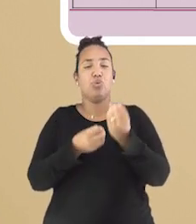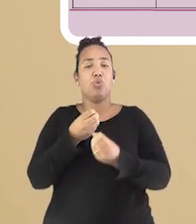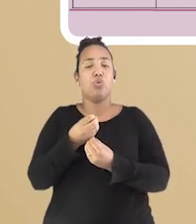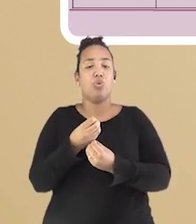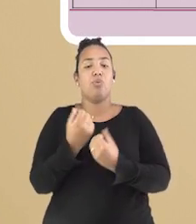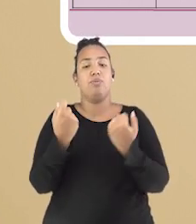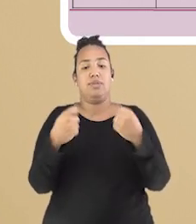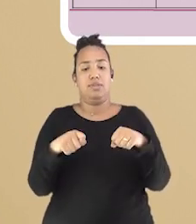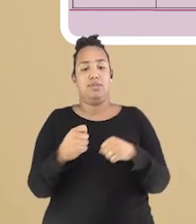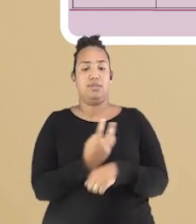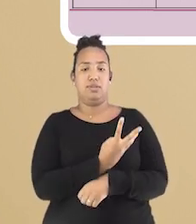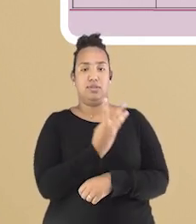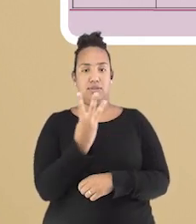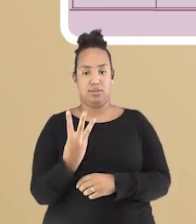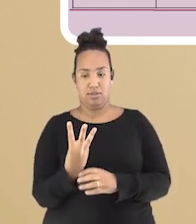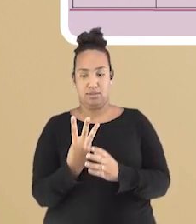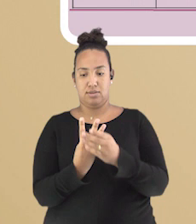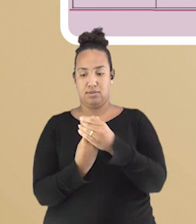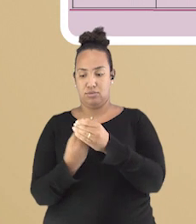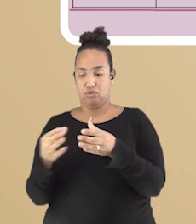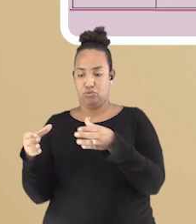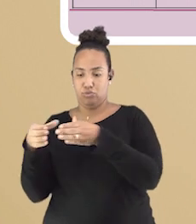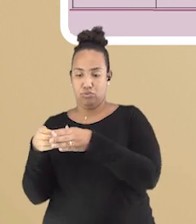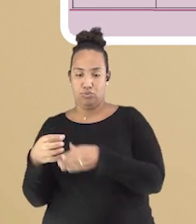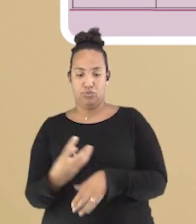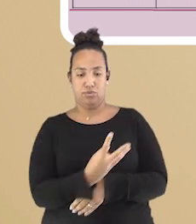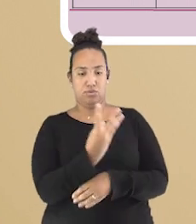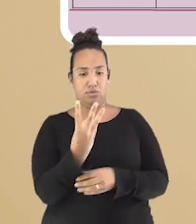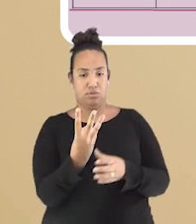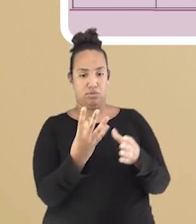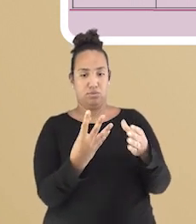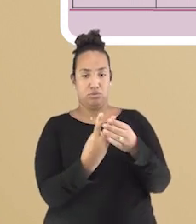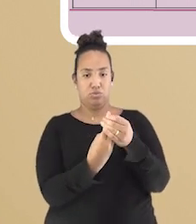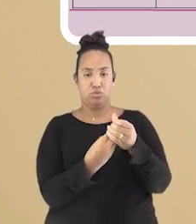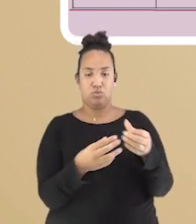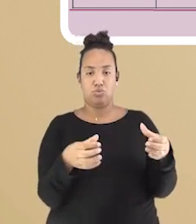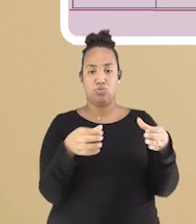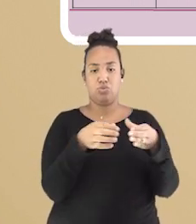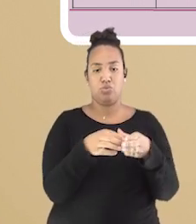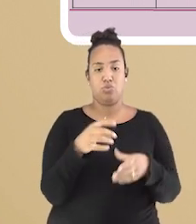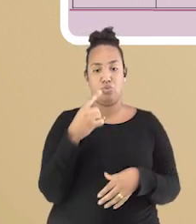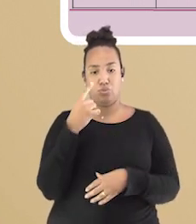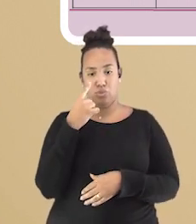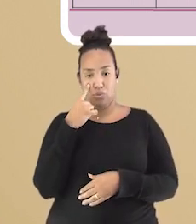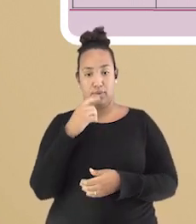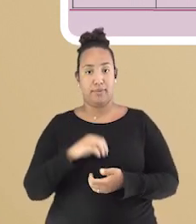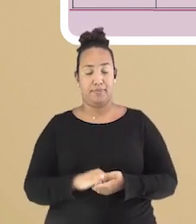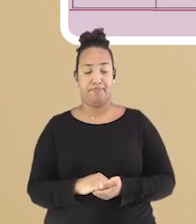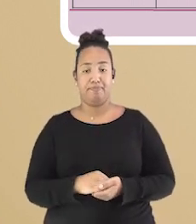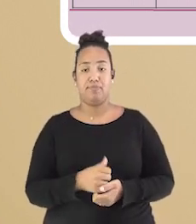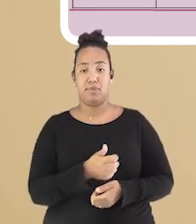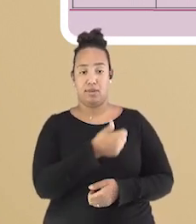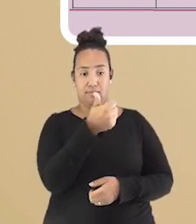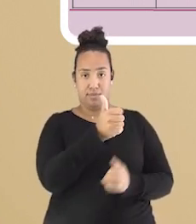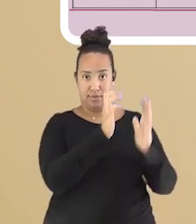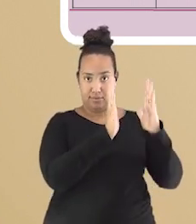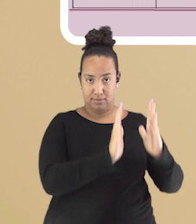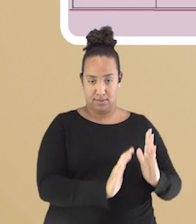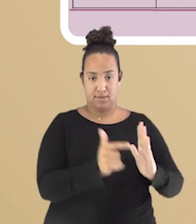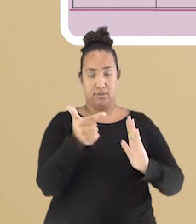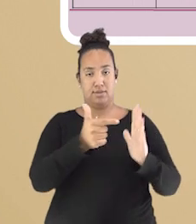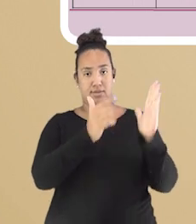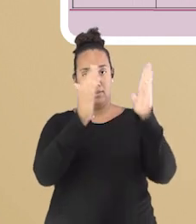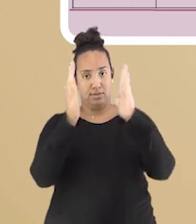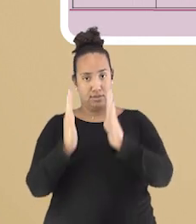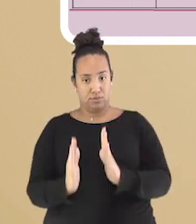3 algarismos. De modo geral, fica assim, ó. A primeira, segunda e terceira ordem formam